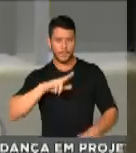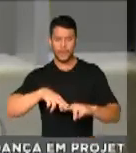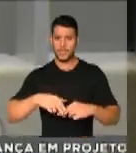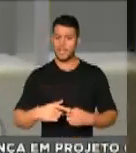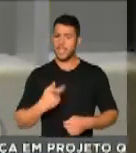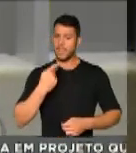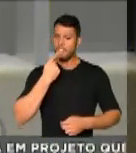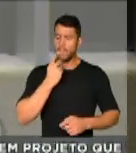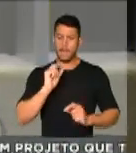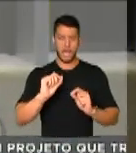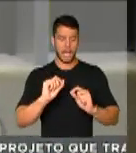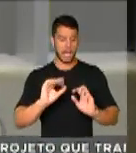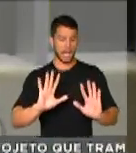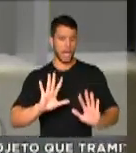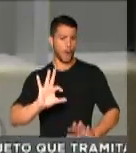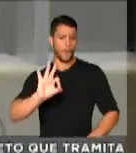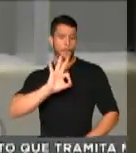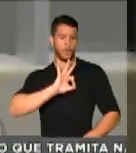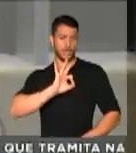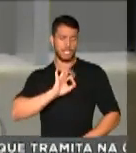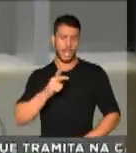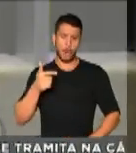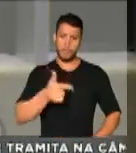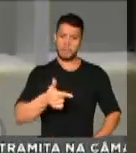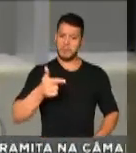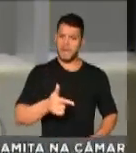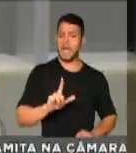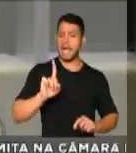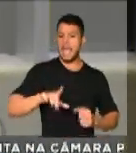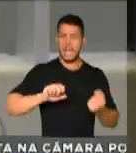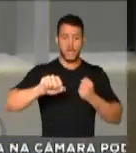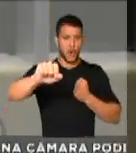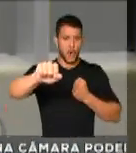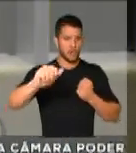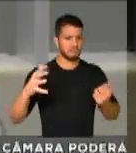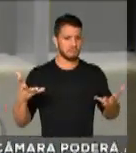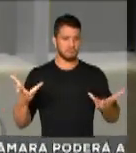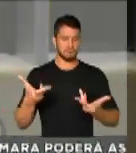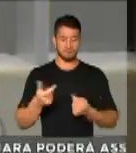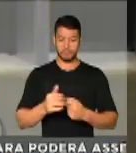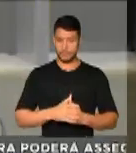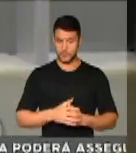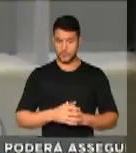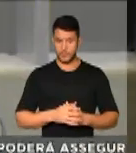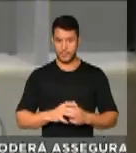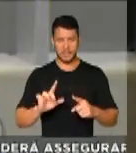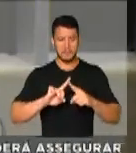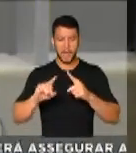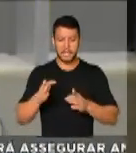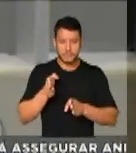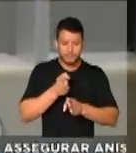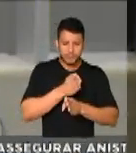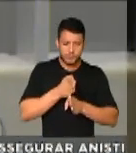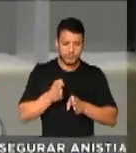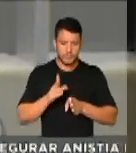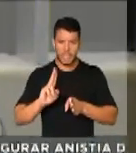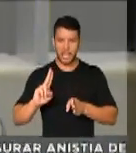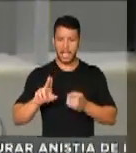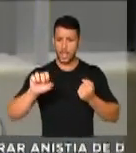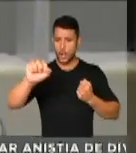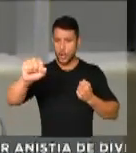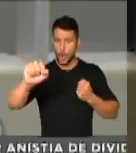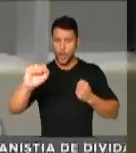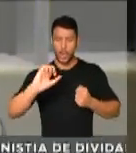transformam policiais que atiram e que matam em heróis? E eles deixaram de ser herói, talvez por uma linha tênue, mas há